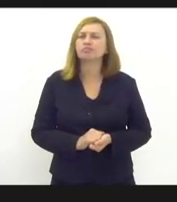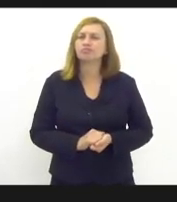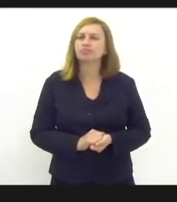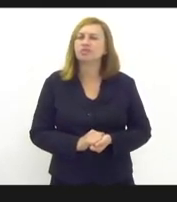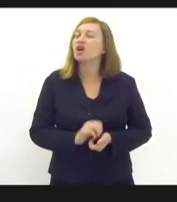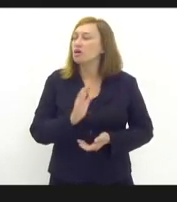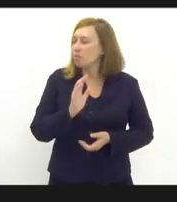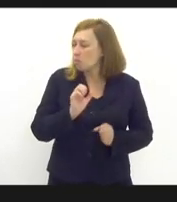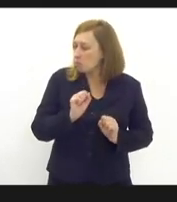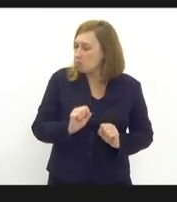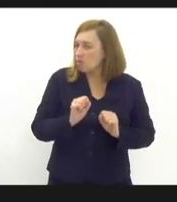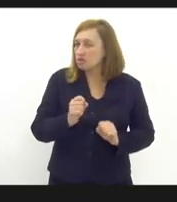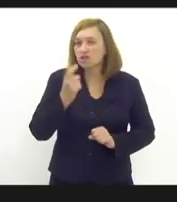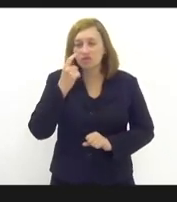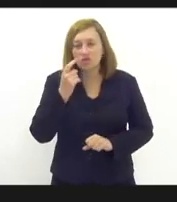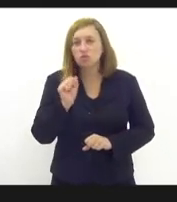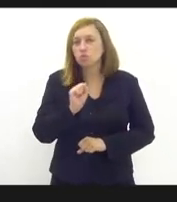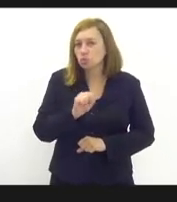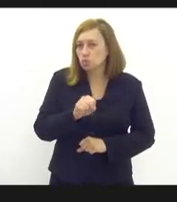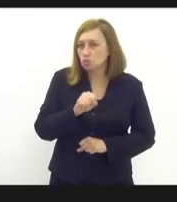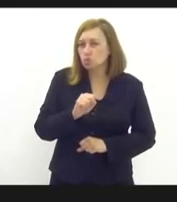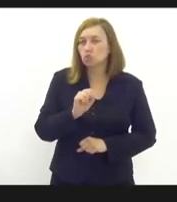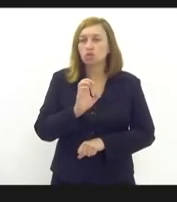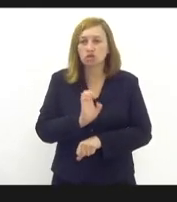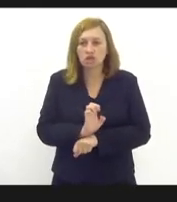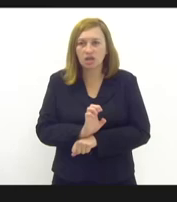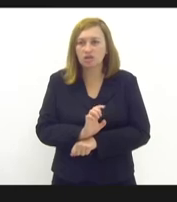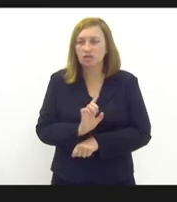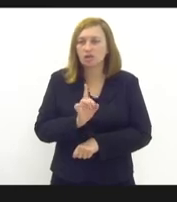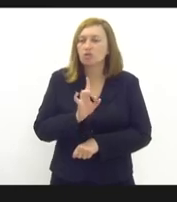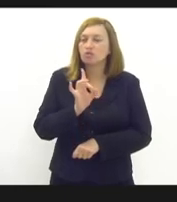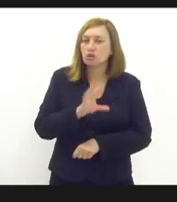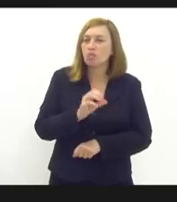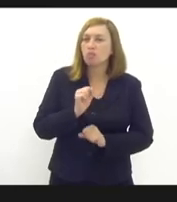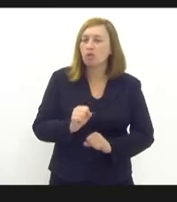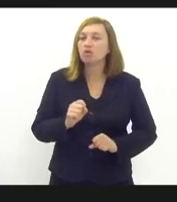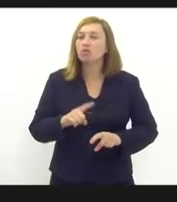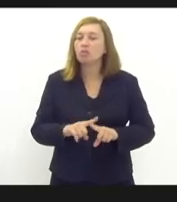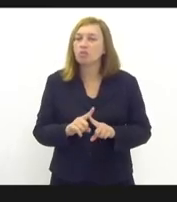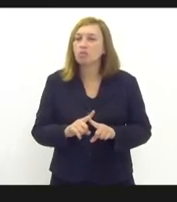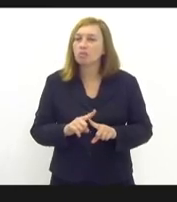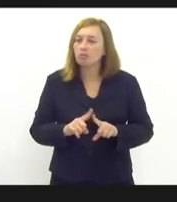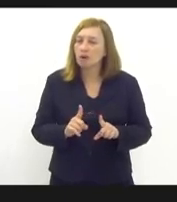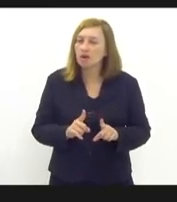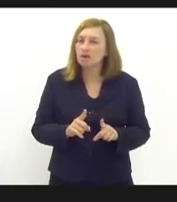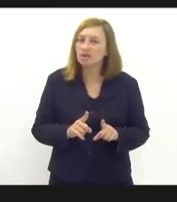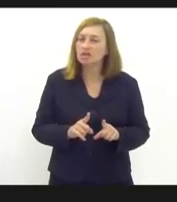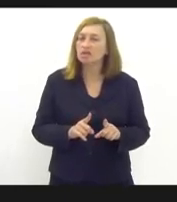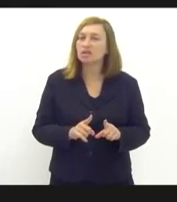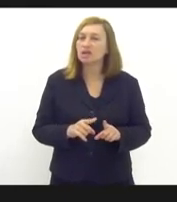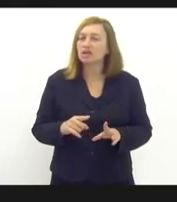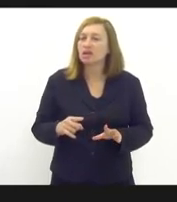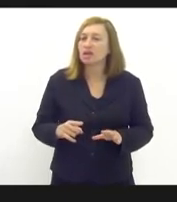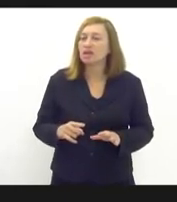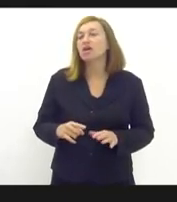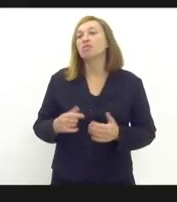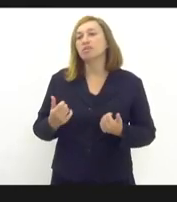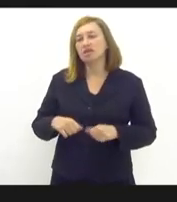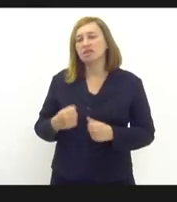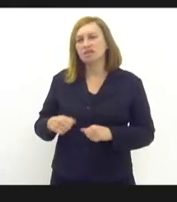Então, pode ser revisto, sim, o Estado não só pode, como deve, é uma questão de honra que se faça